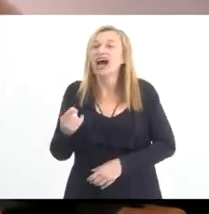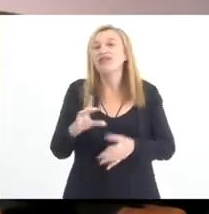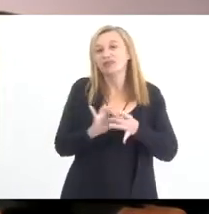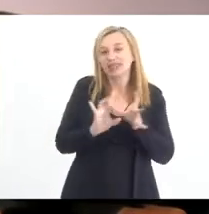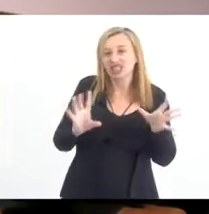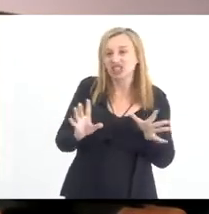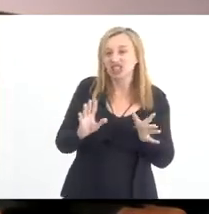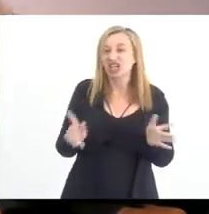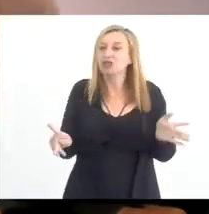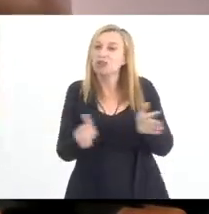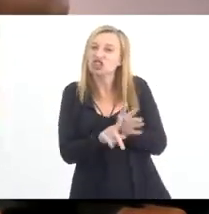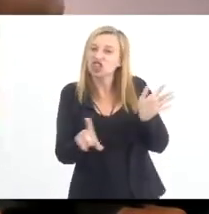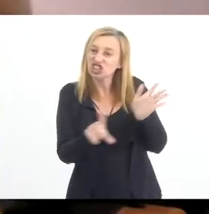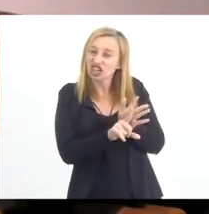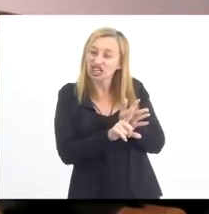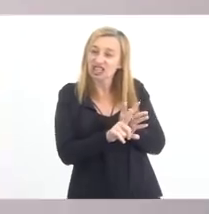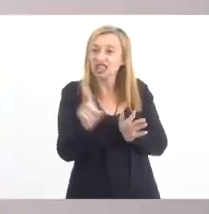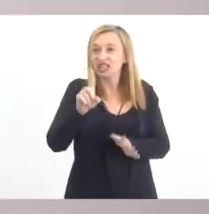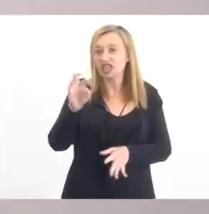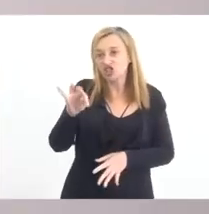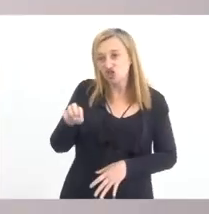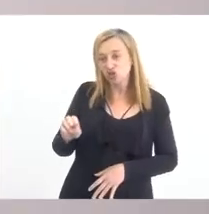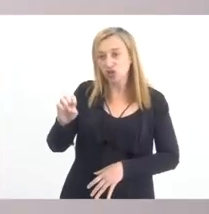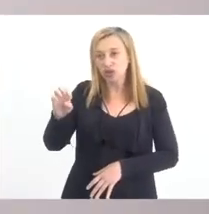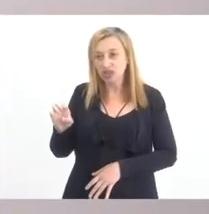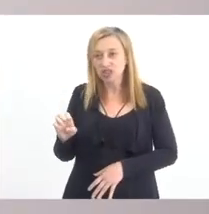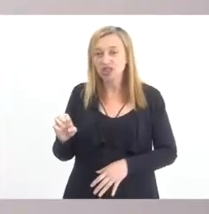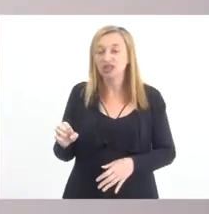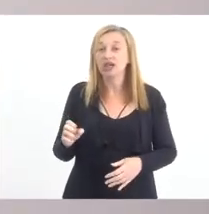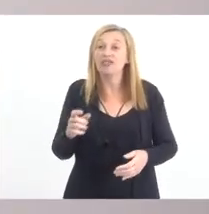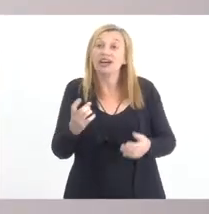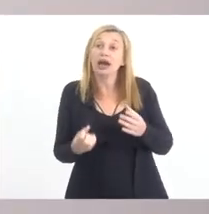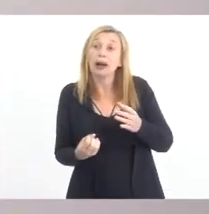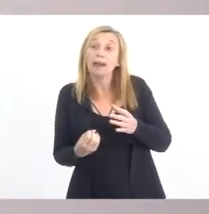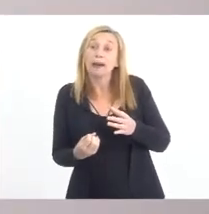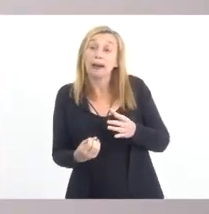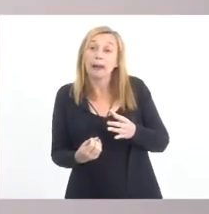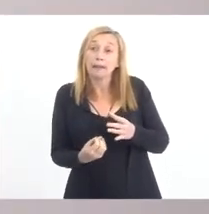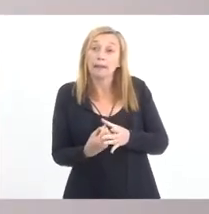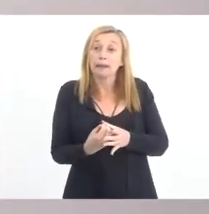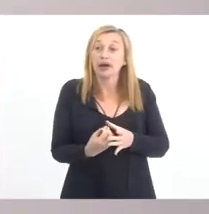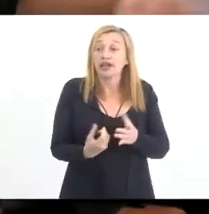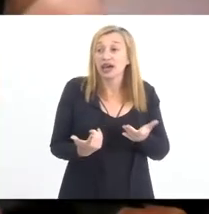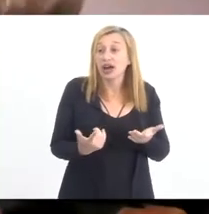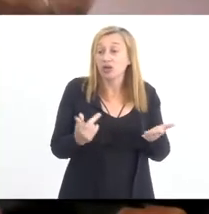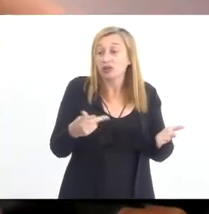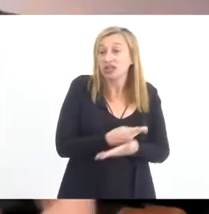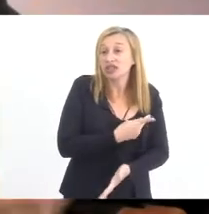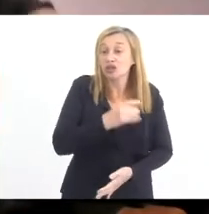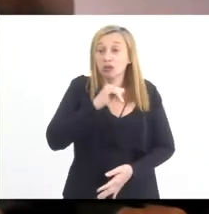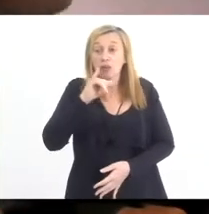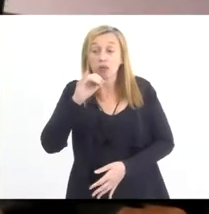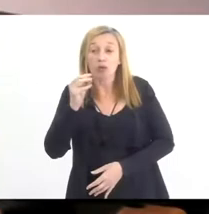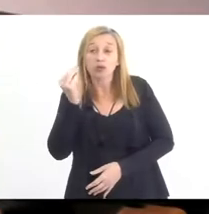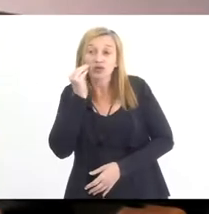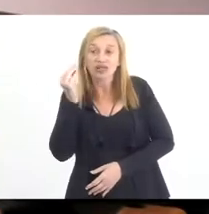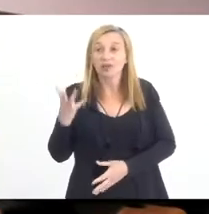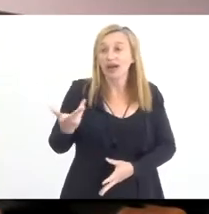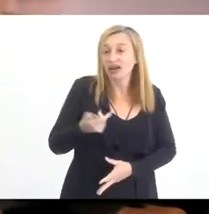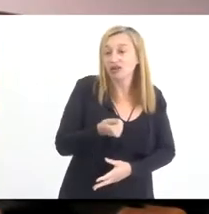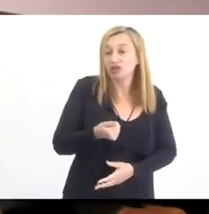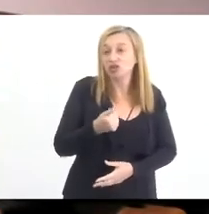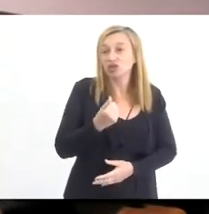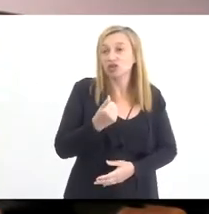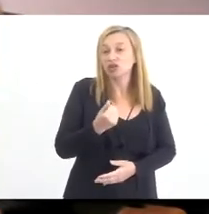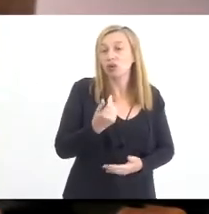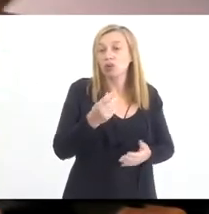deixar no projeto de lei Zona Oeste, que vá que aparece uma oportunidade maravilhosa em um bairro ao lado, tipo Bangu,